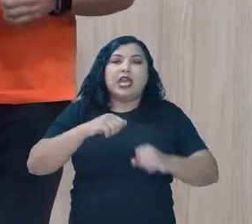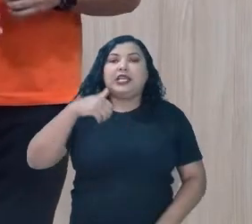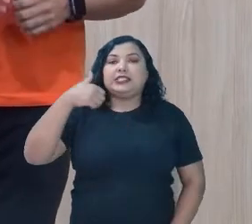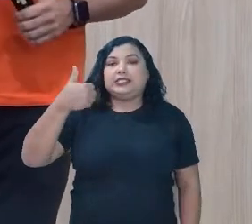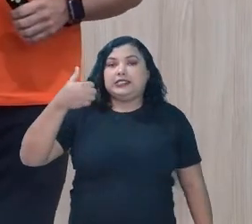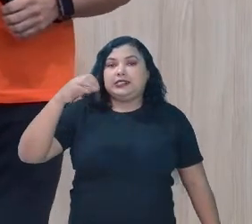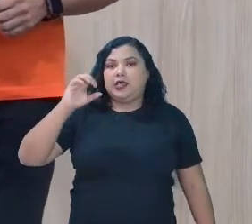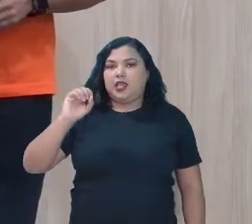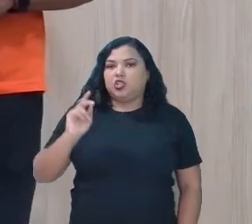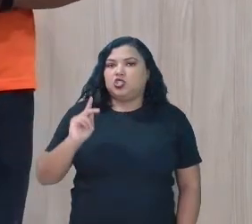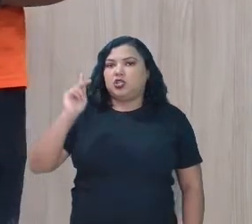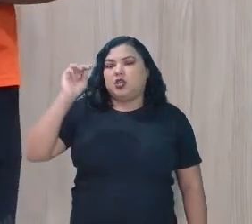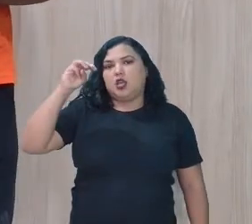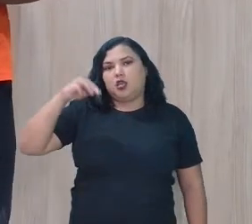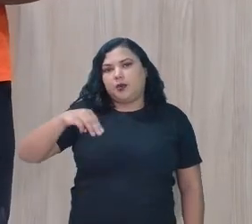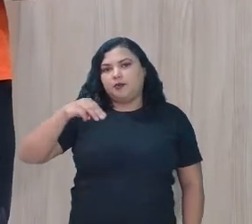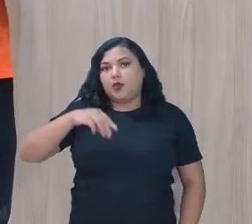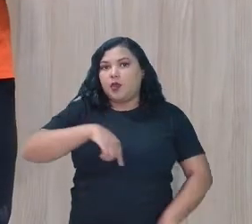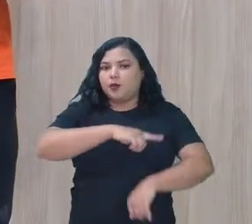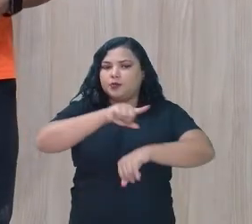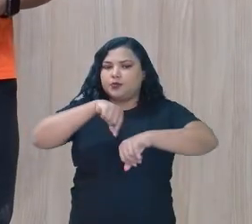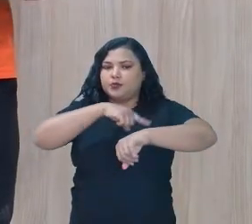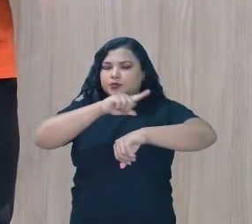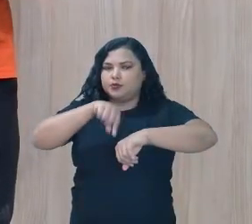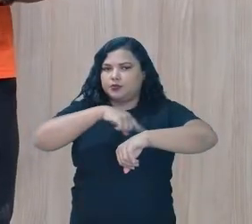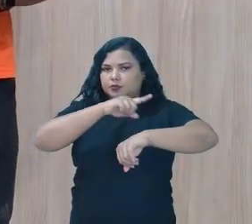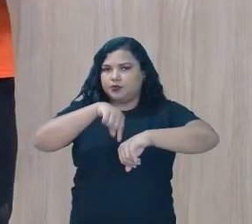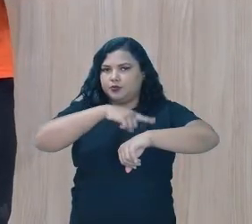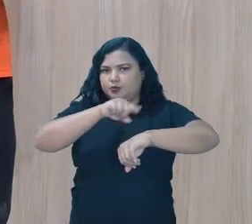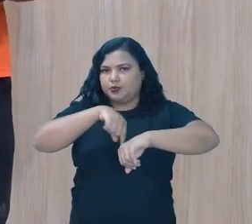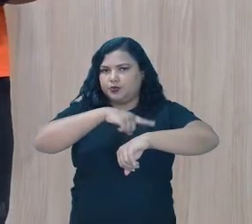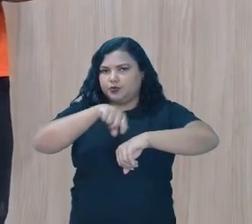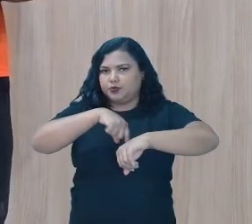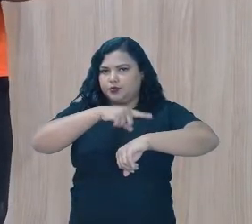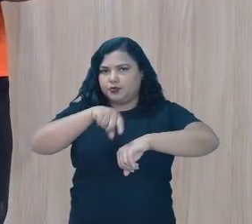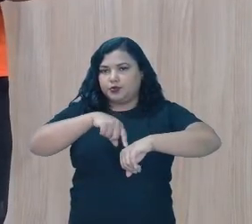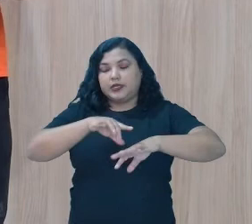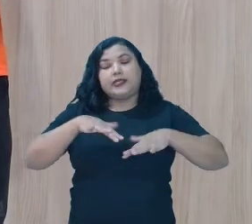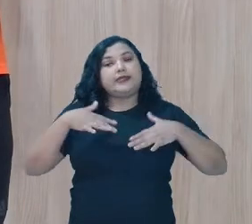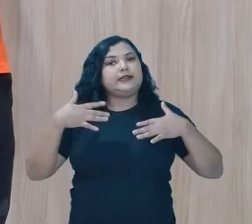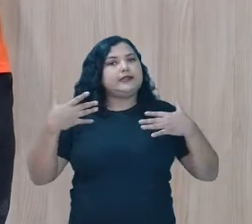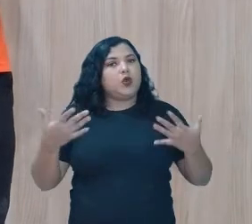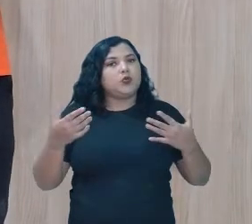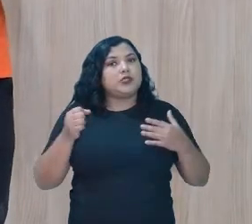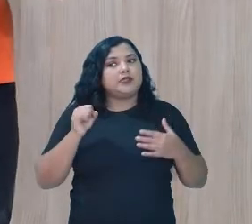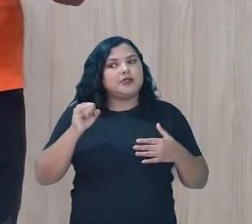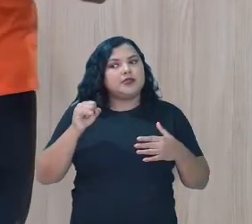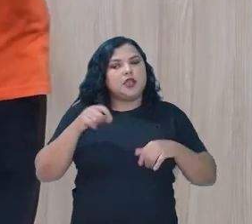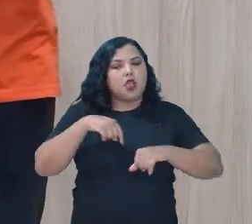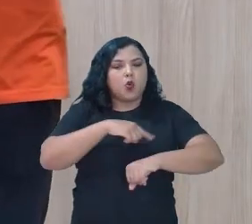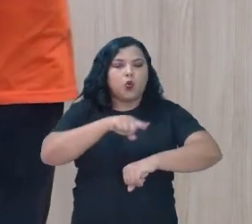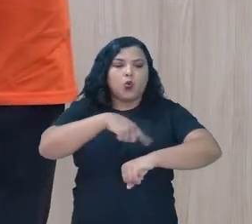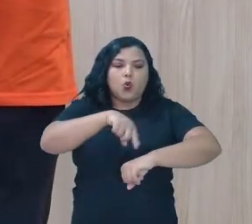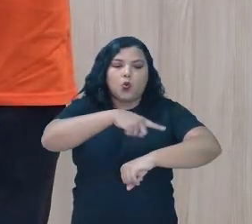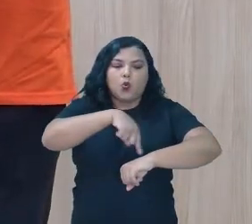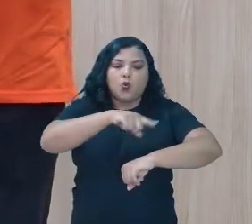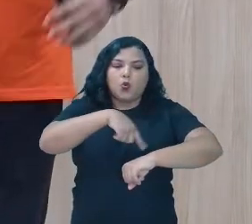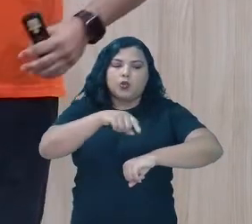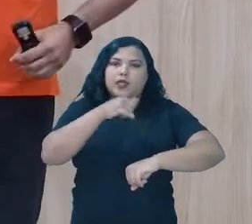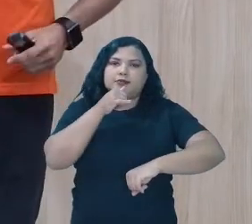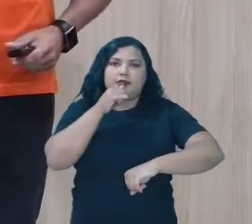10 km por hora, tá? Então, se eu estou correndo aqui a 10 km por hora, se eu aumento o tempo que eu estou